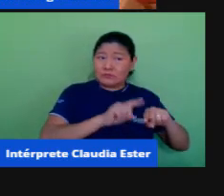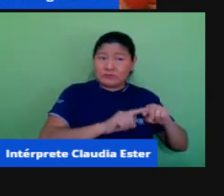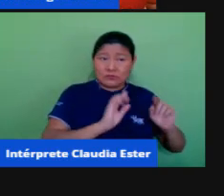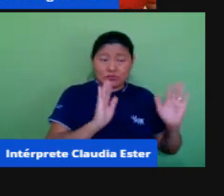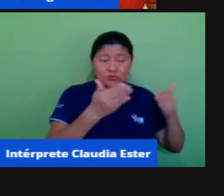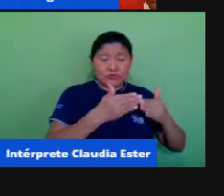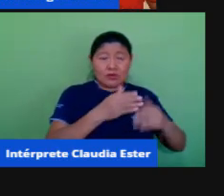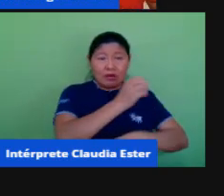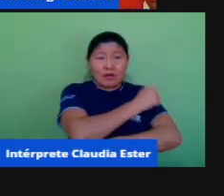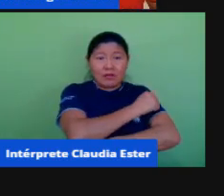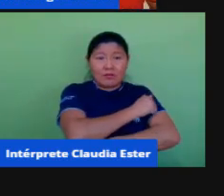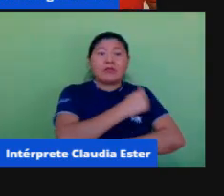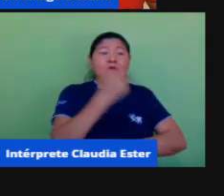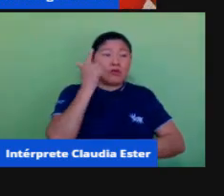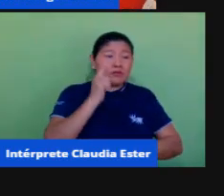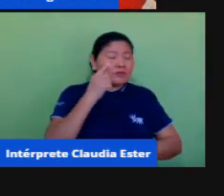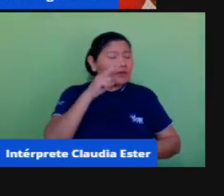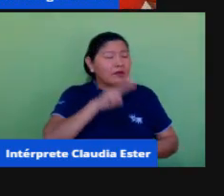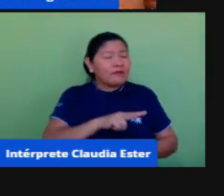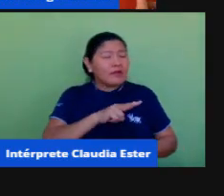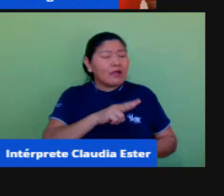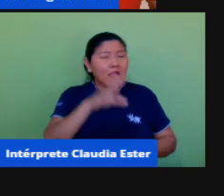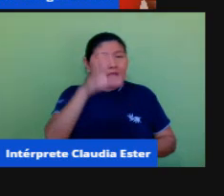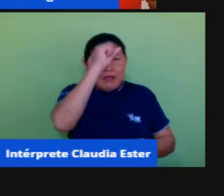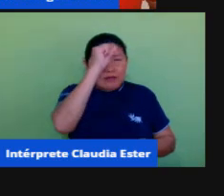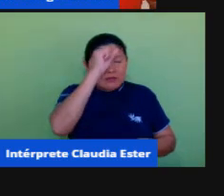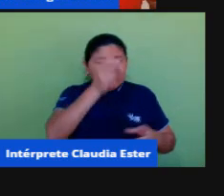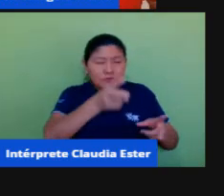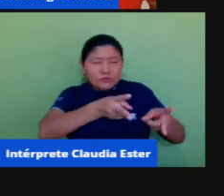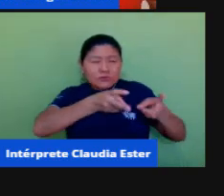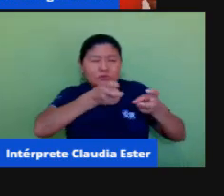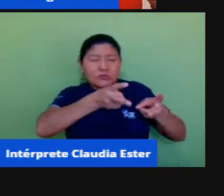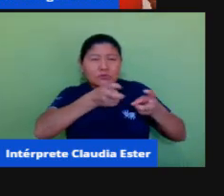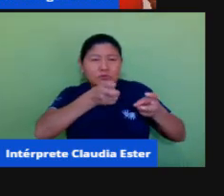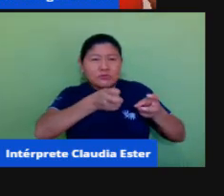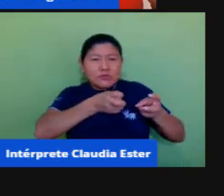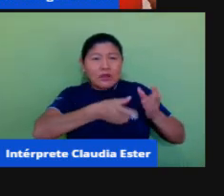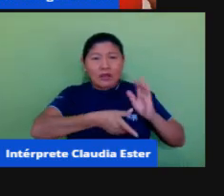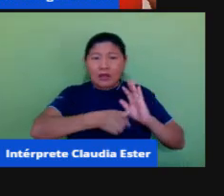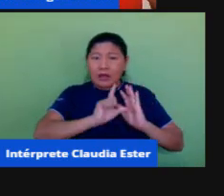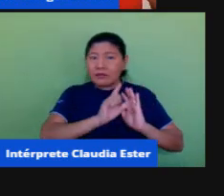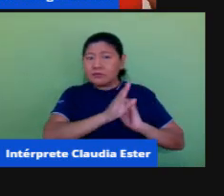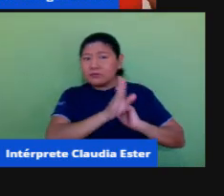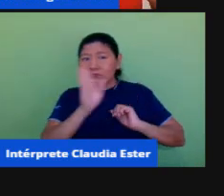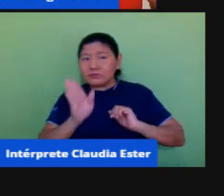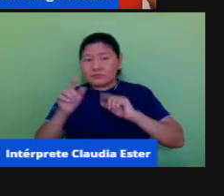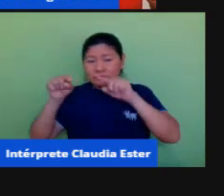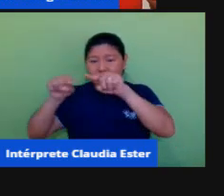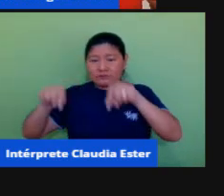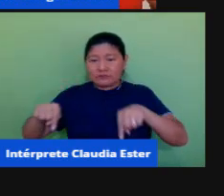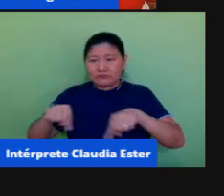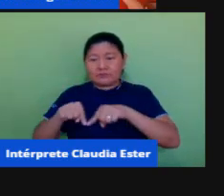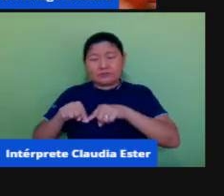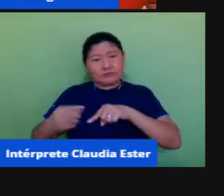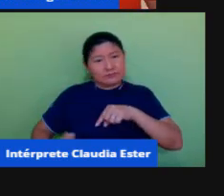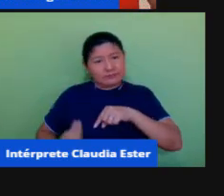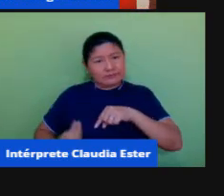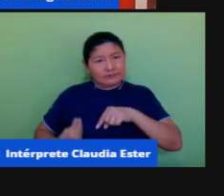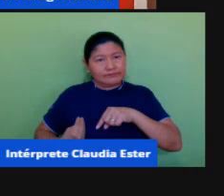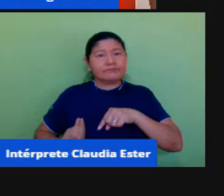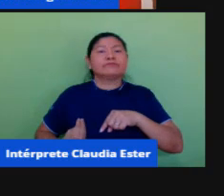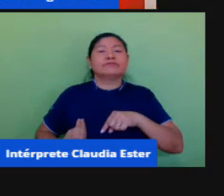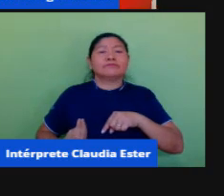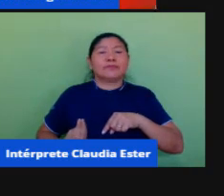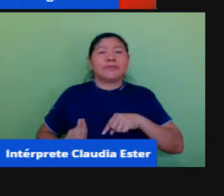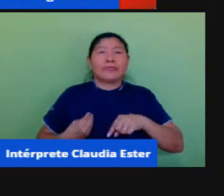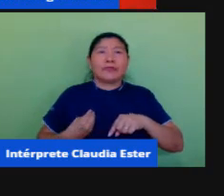aluno tenha o contato com esse material antes da sala de aula, tá? É importante a gente personalizar